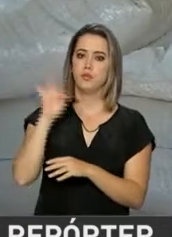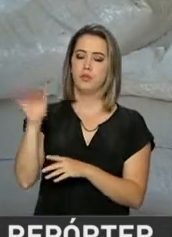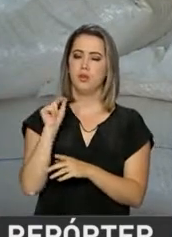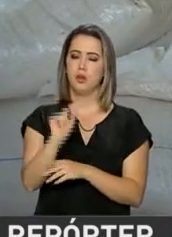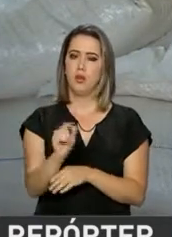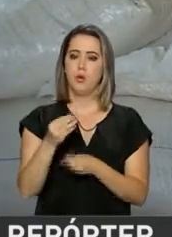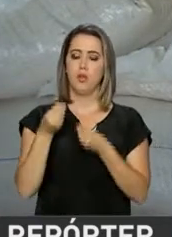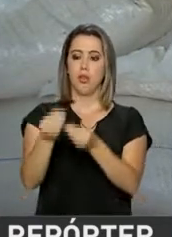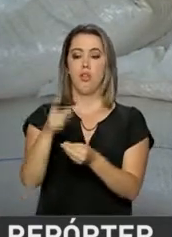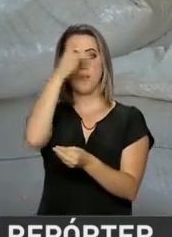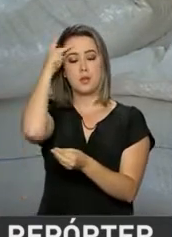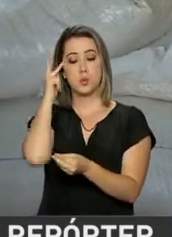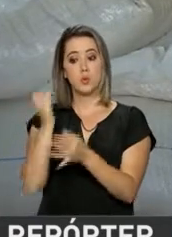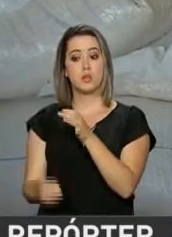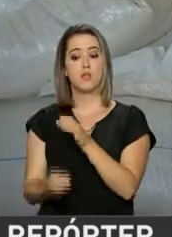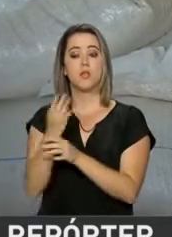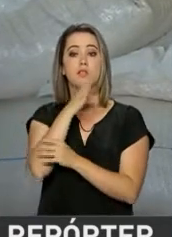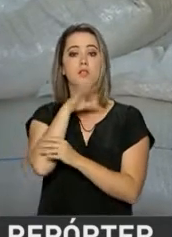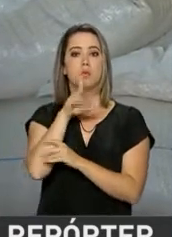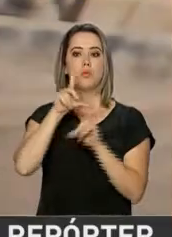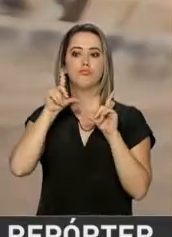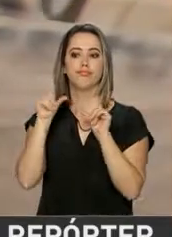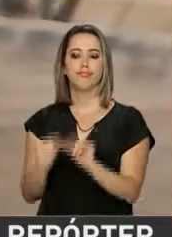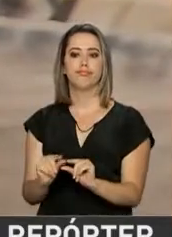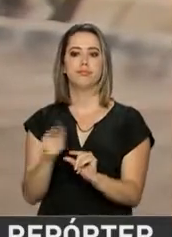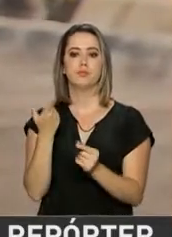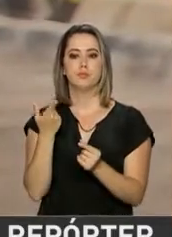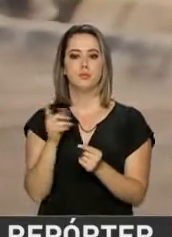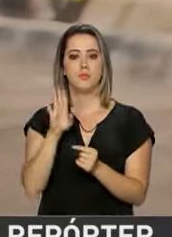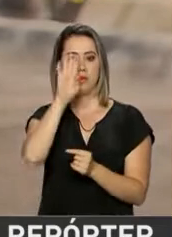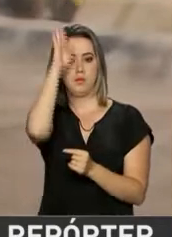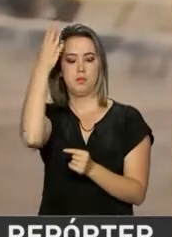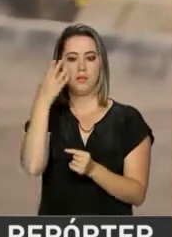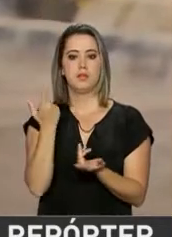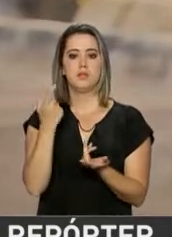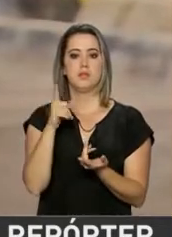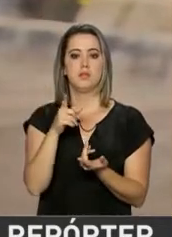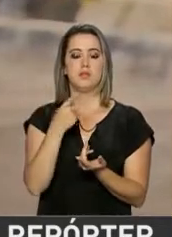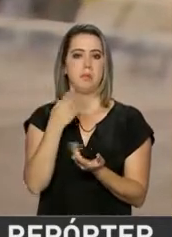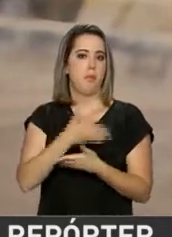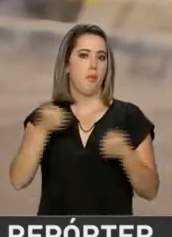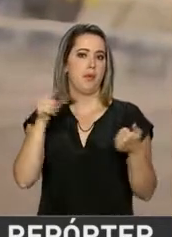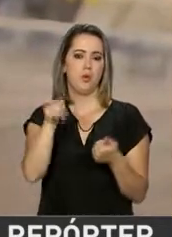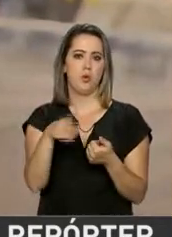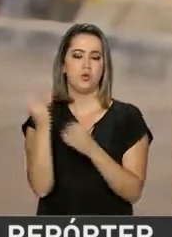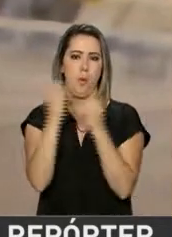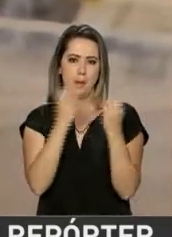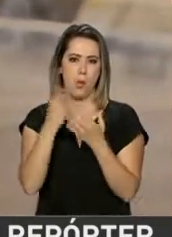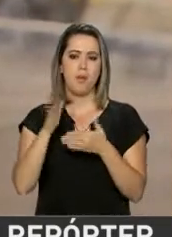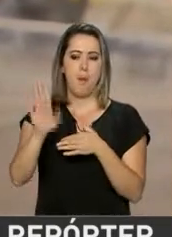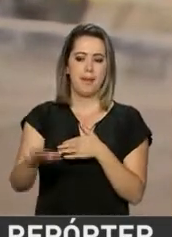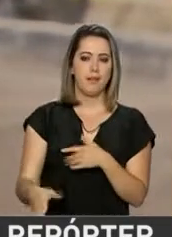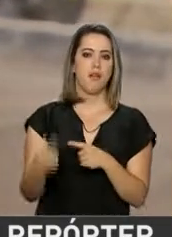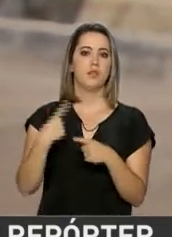garante ao criador preço mais baixo que no mercado a principal vantagem da fazenda vê em comprar o melhor mas em conta que